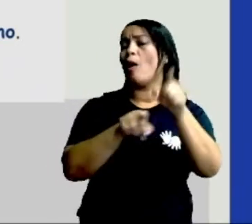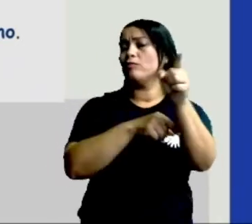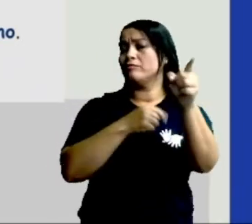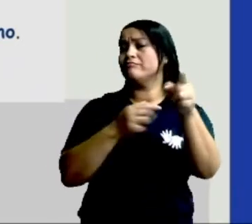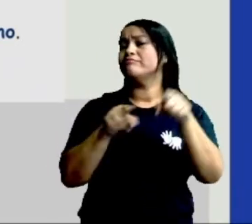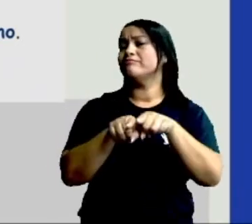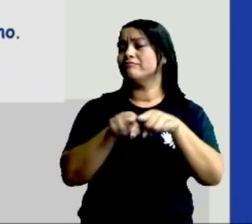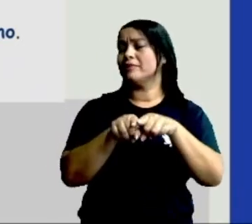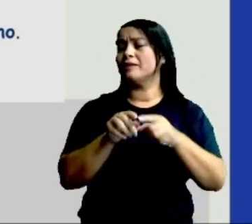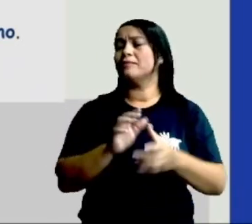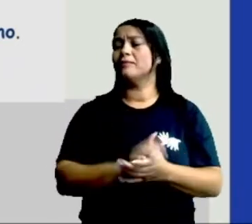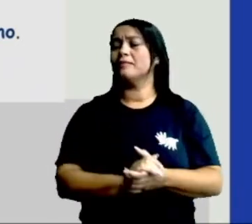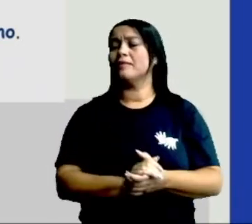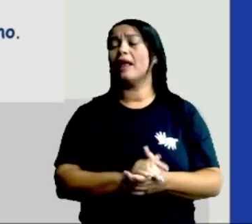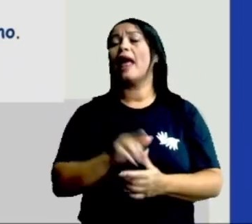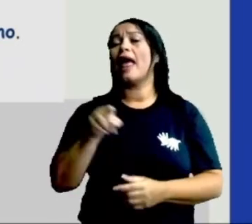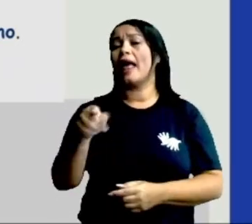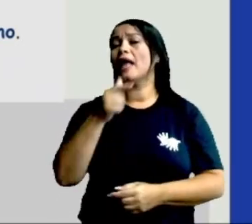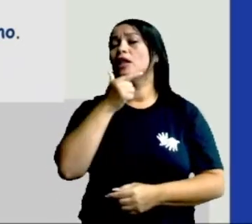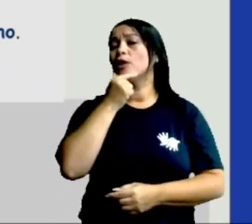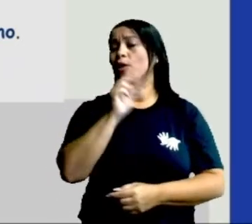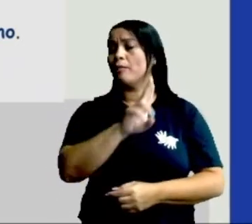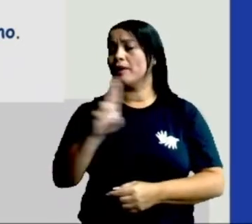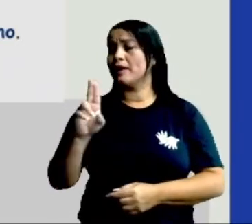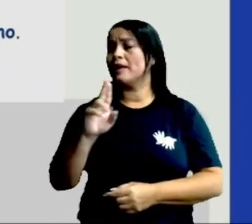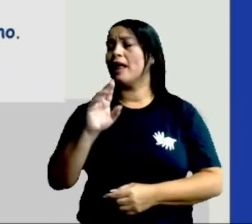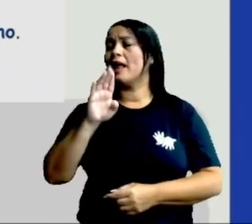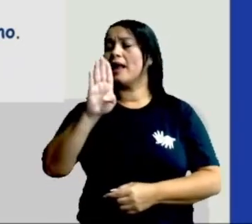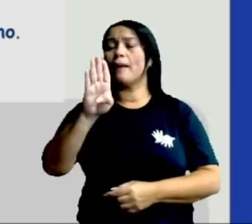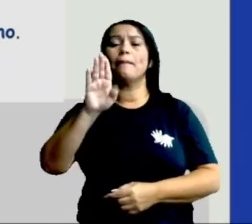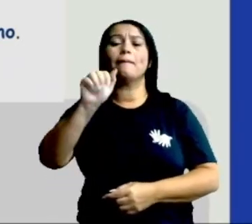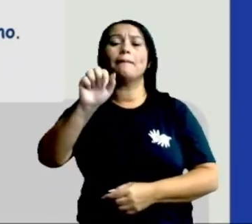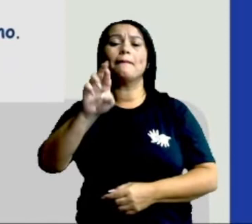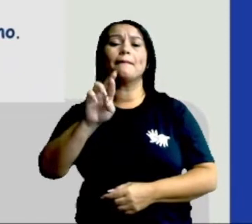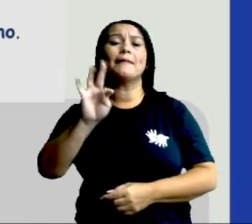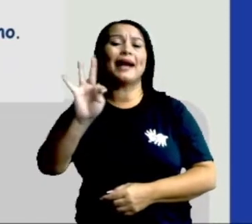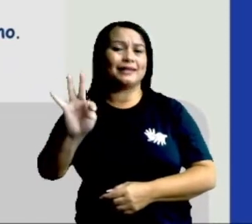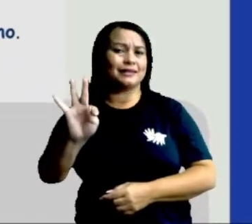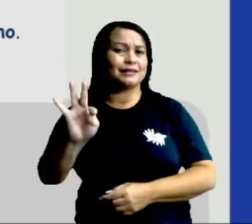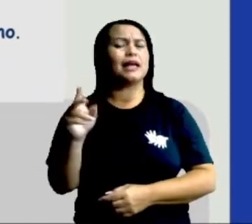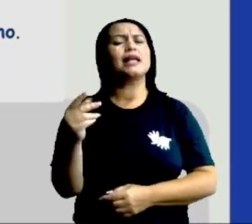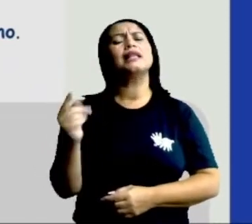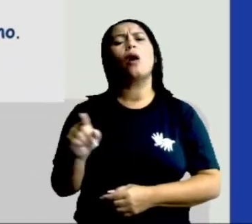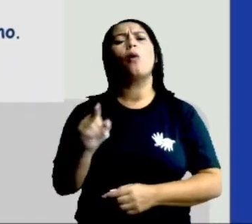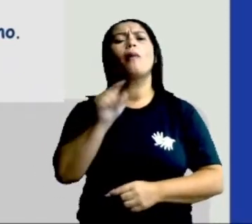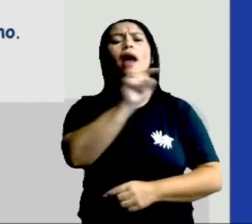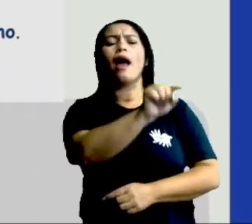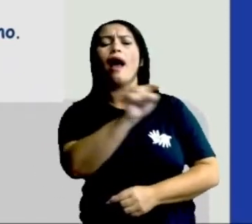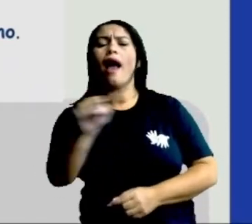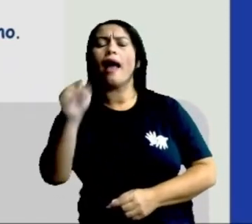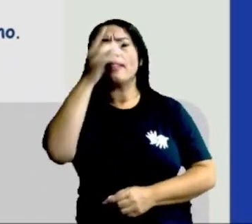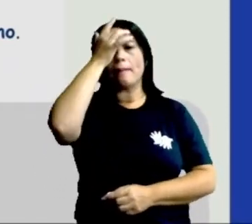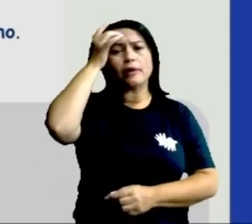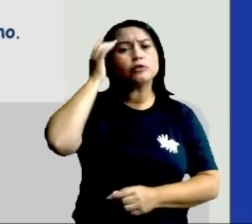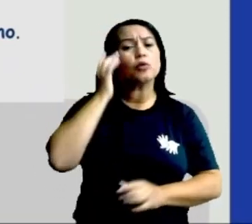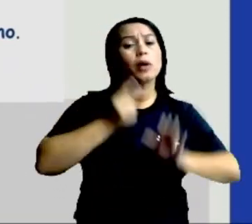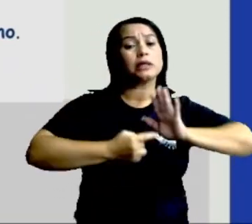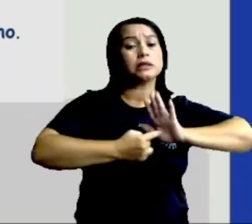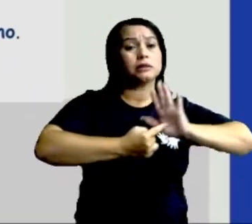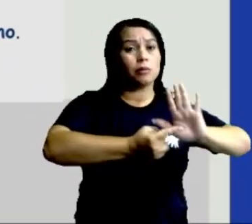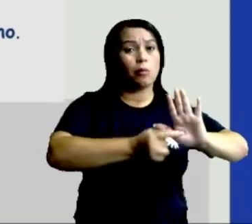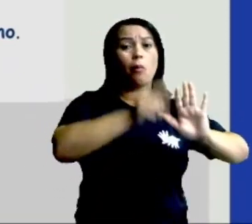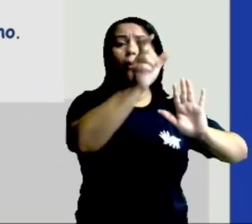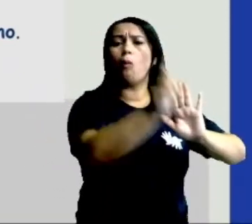mi hermano, perdão. Ele se chama Bart. Então, a gente pode observar, ó, que para cada pessoa a quem a gente se